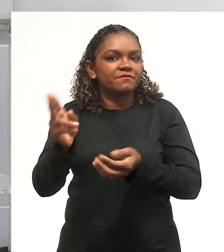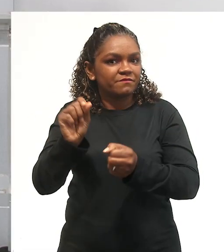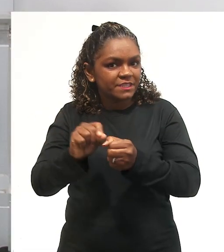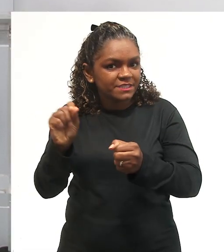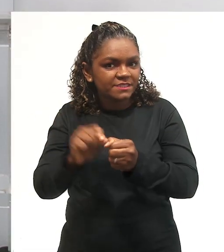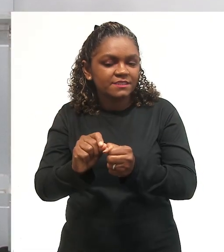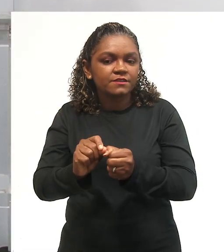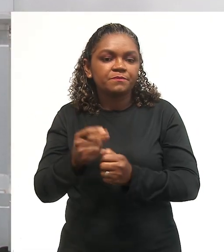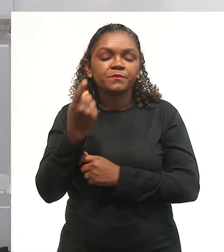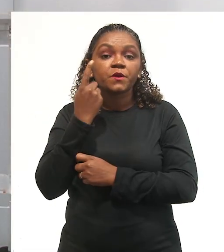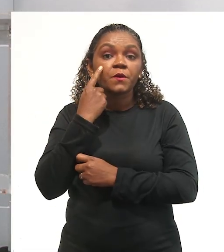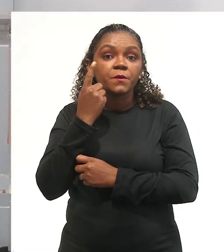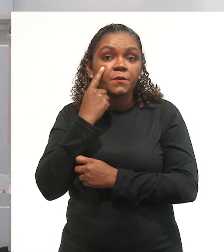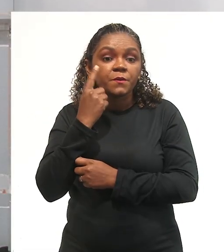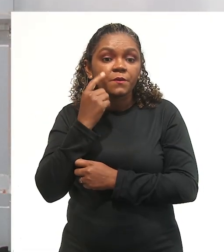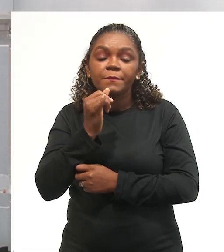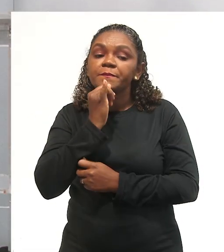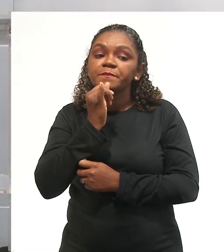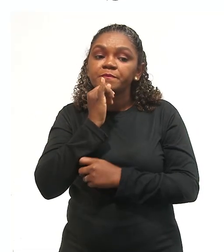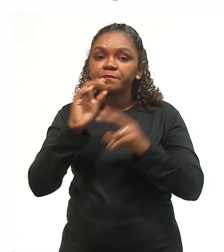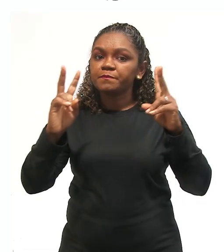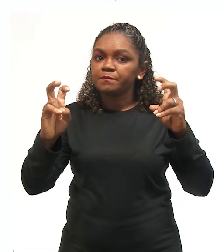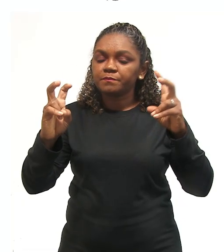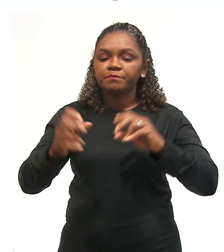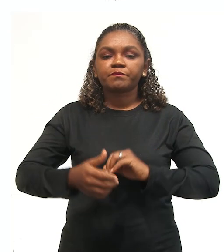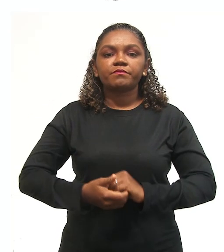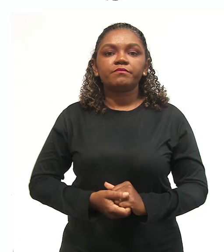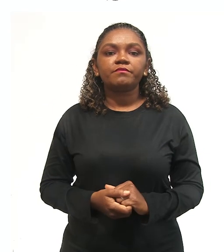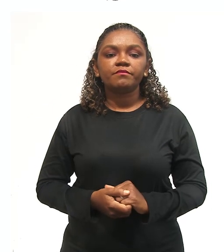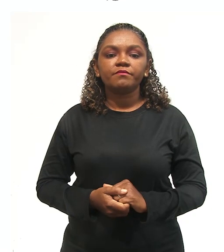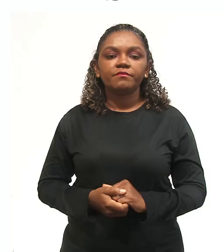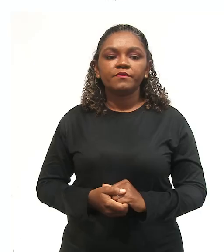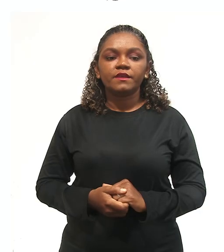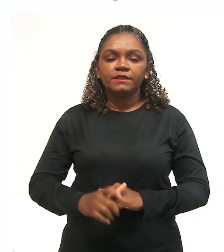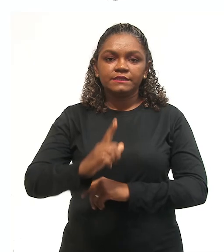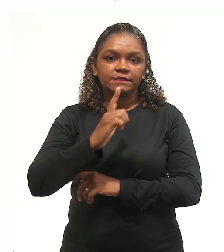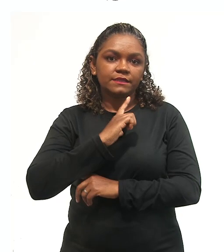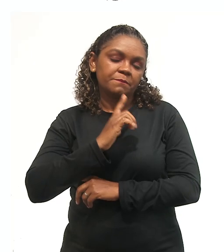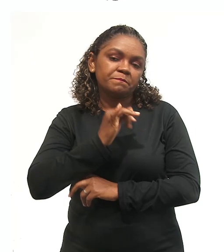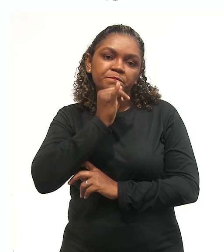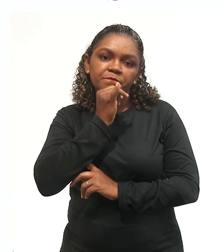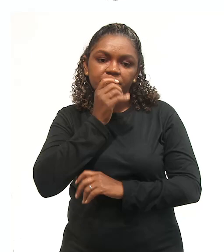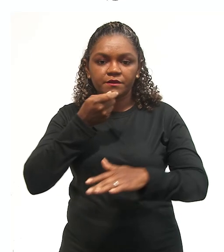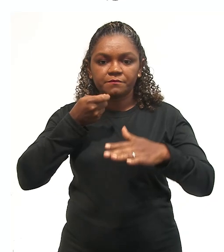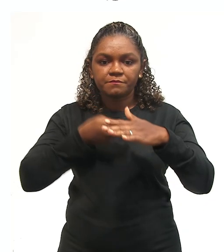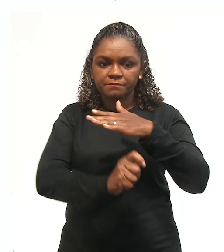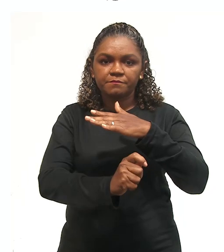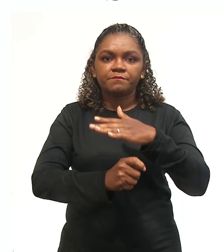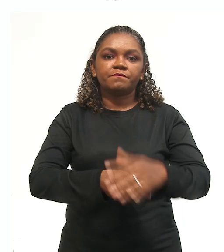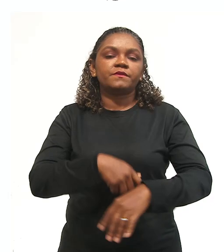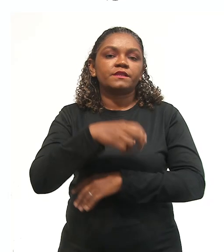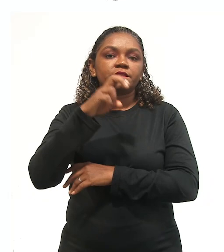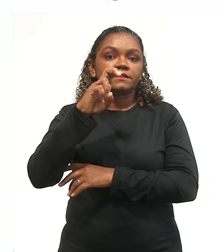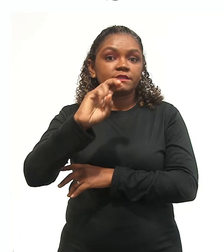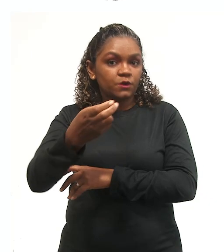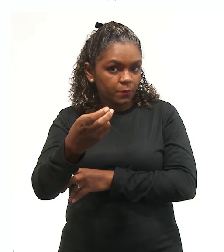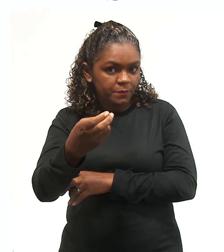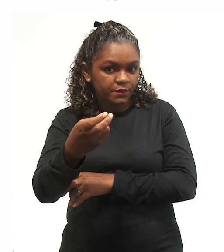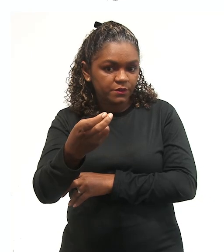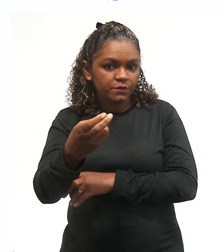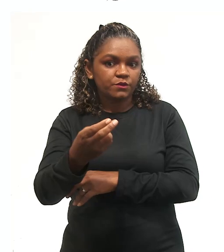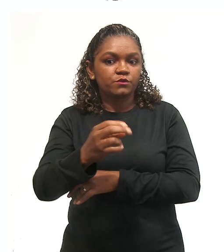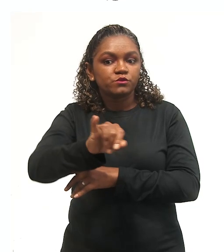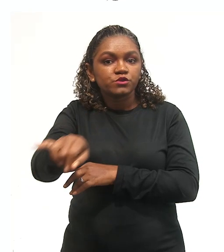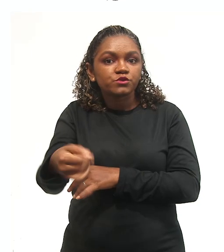na prática. Então eu trago aqui um exemplo, um capital de R$ 5.000, ele é